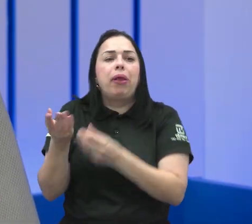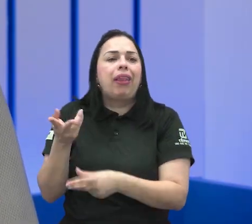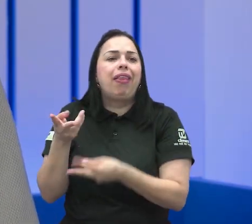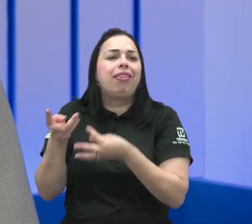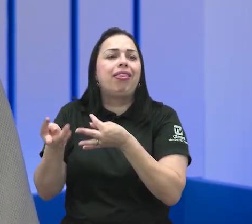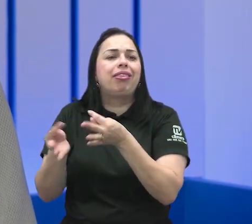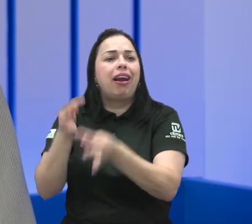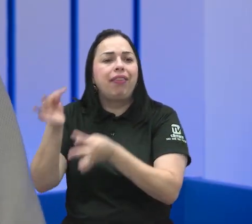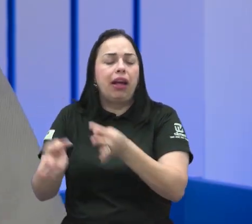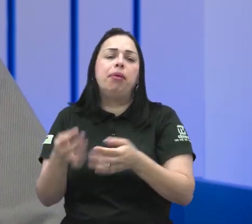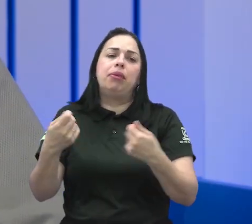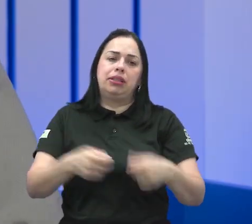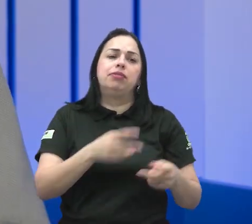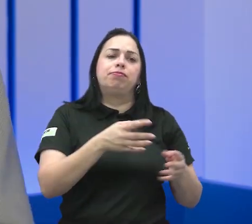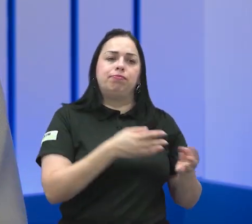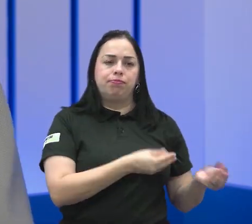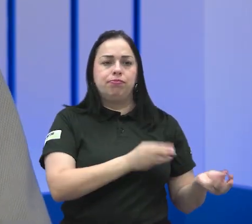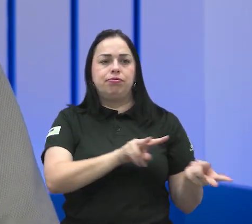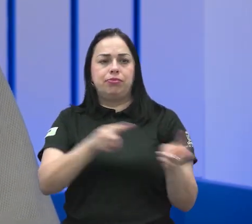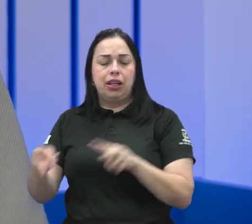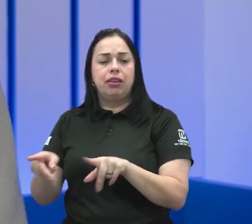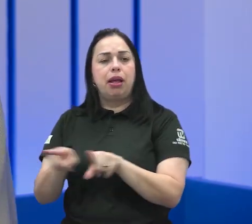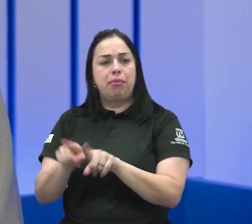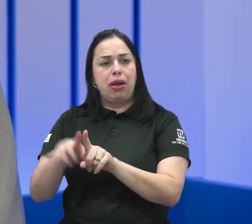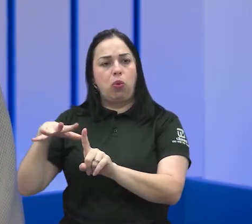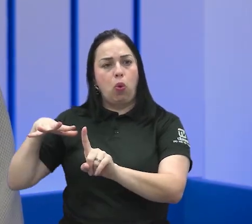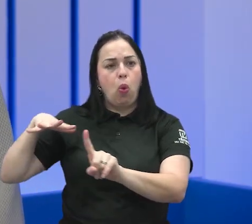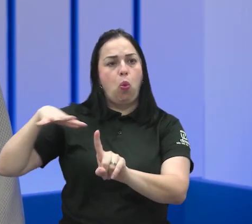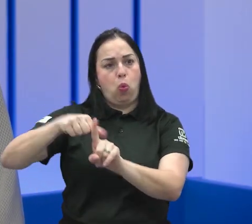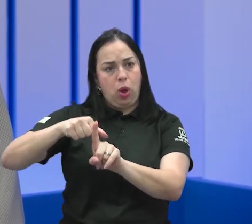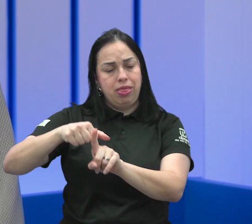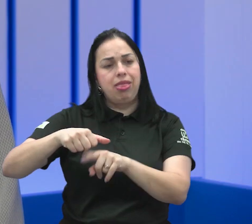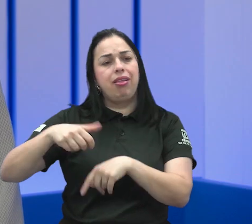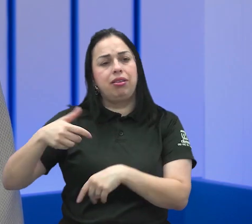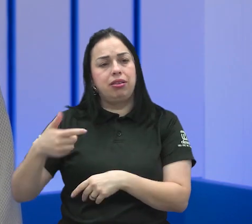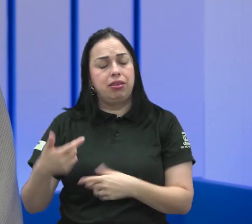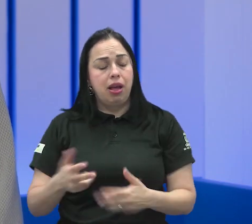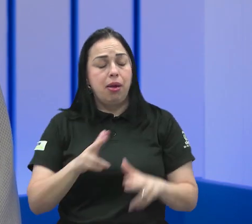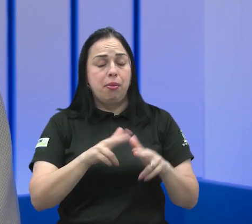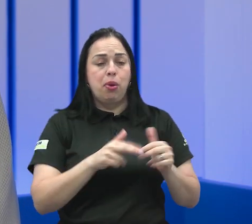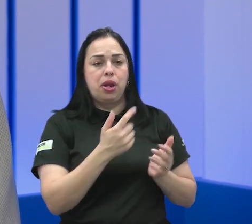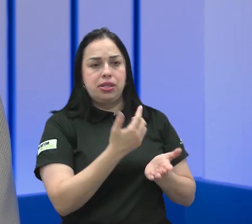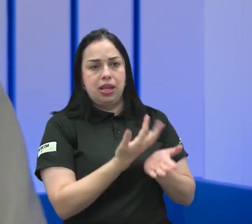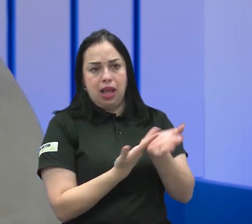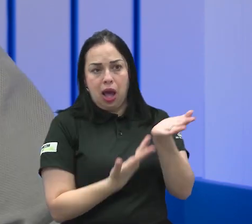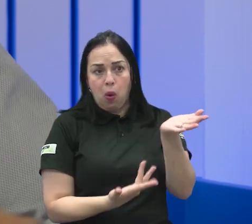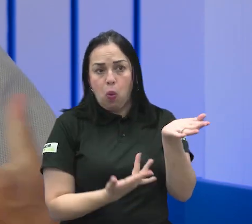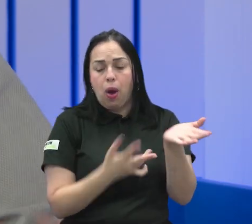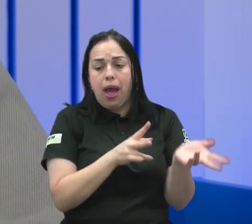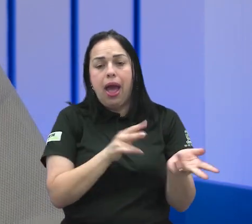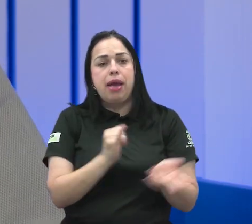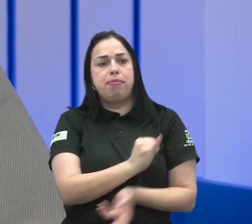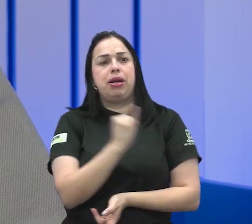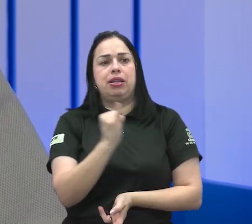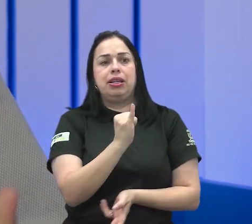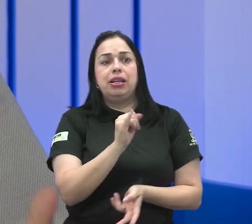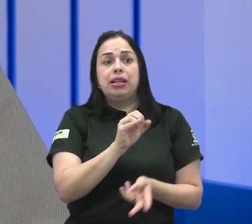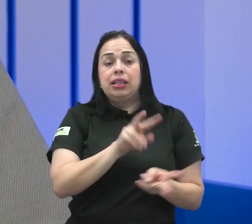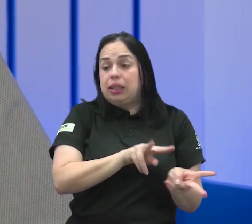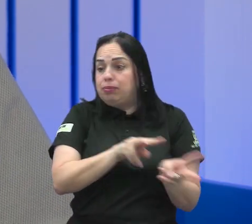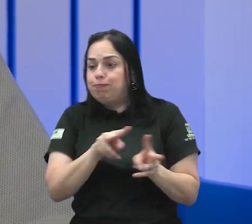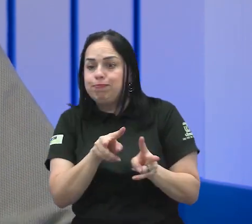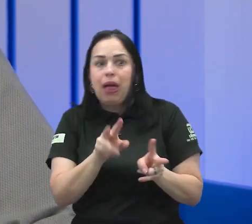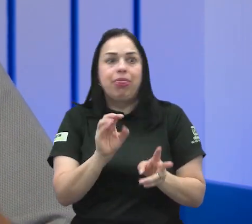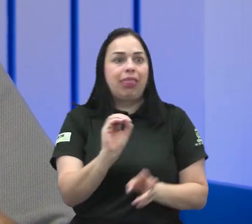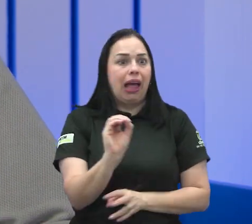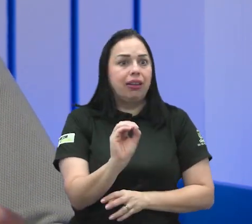esses pacientes, né? E além dos pacientes vítimas de trauma. Então, o sangue é muito importante, porque sem a transfusão de